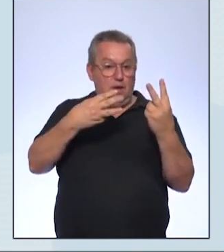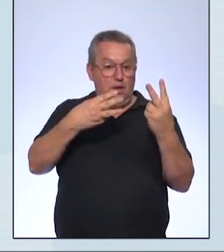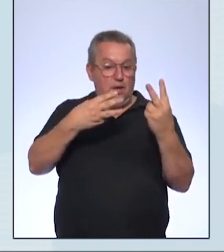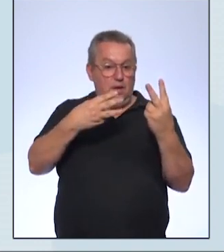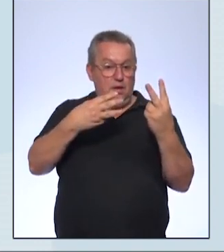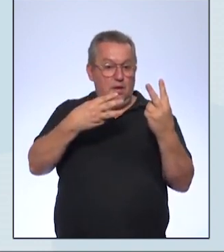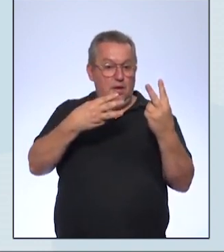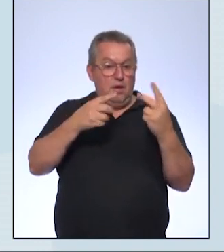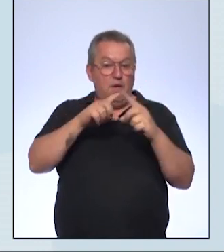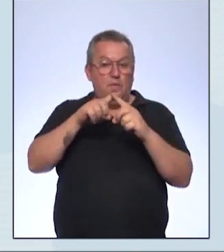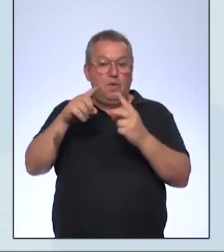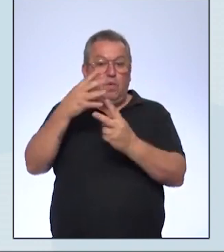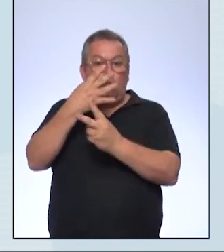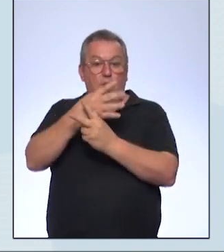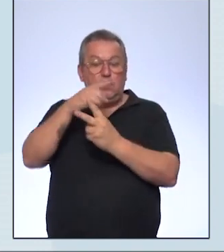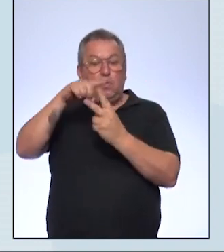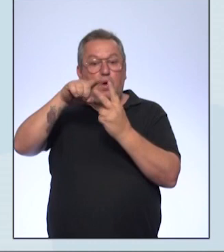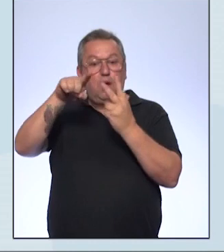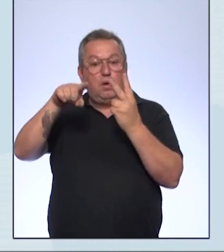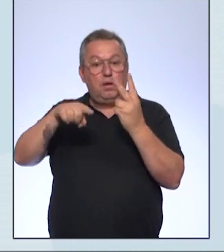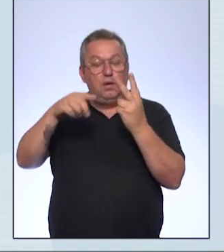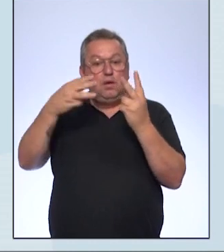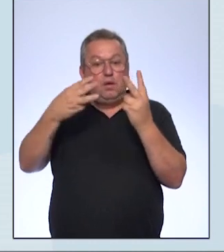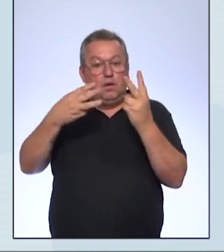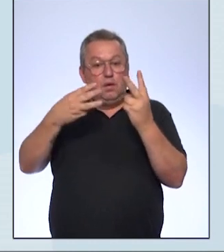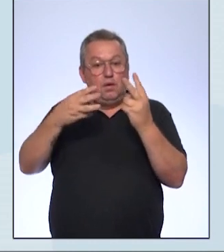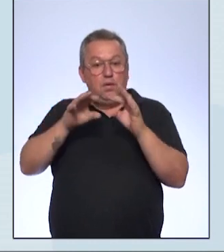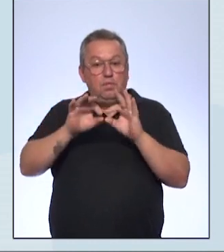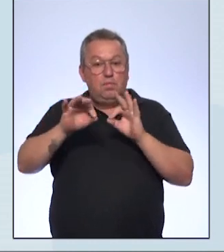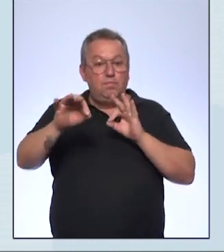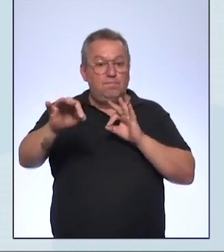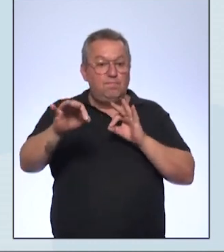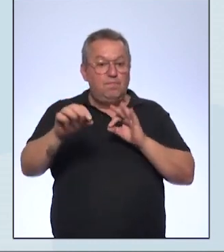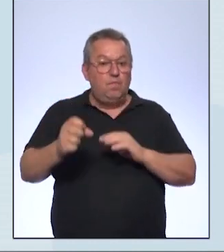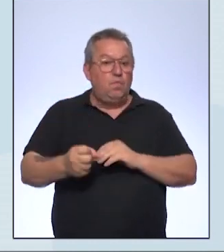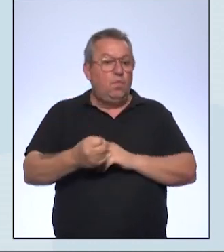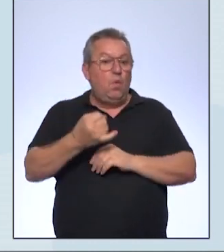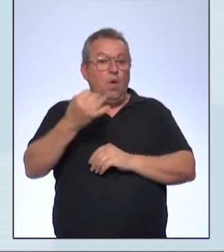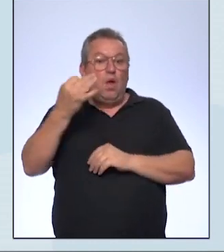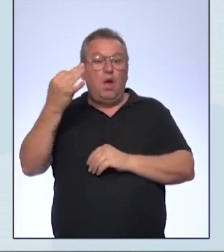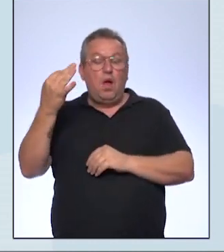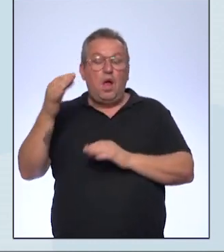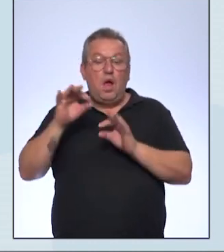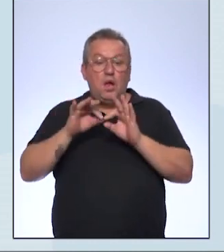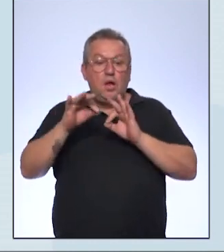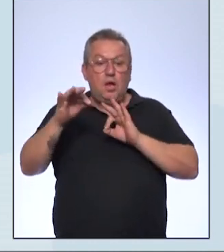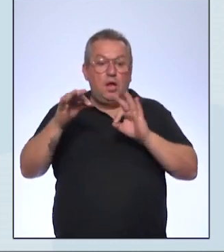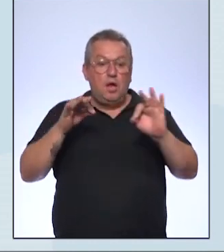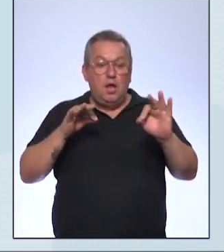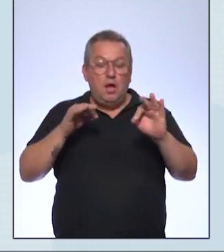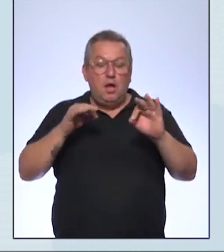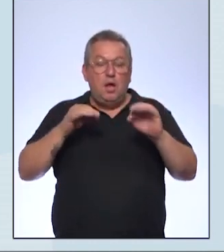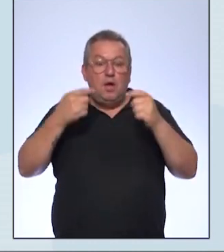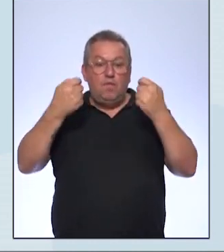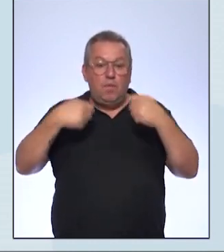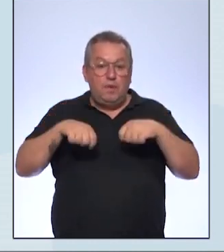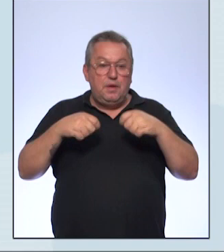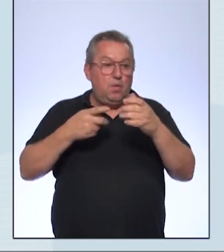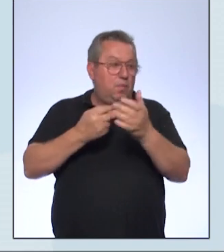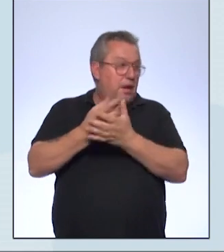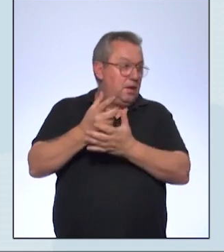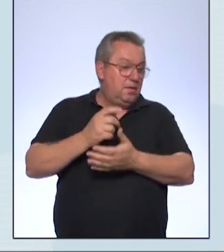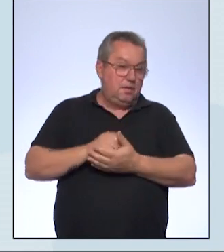de largura por 4 raiz de 3 metros de comprimento. quantos metros de arame